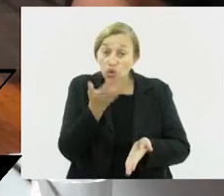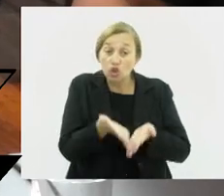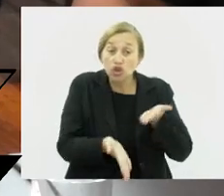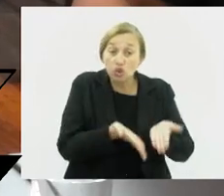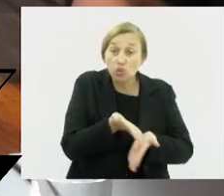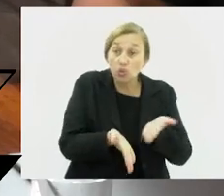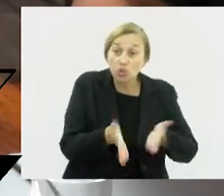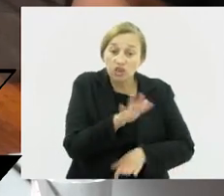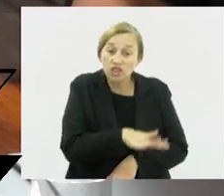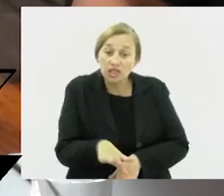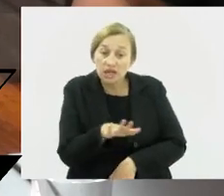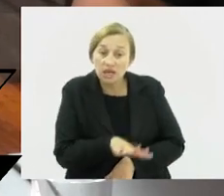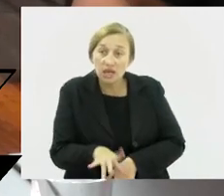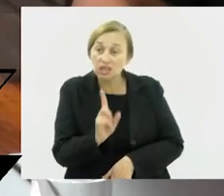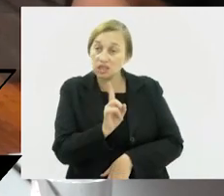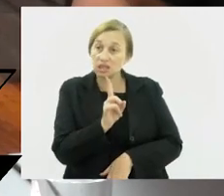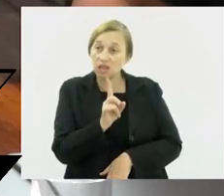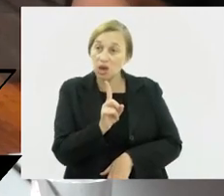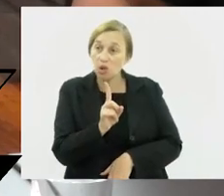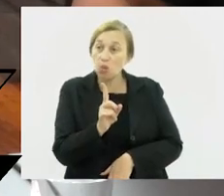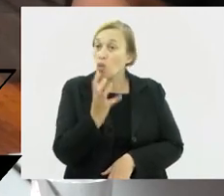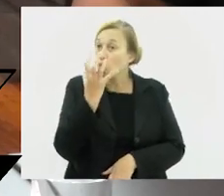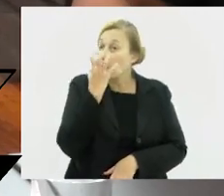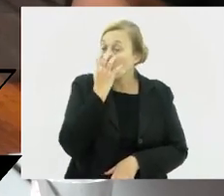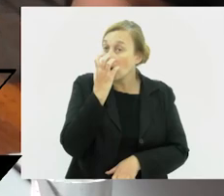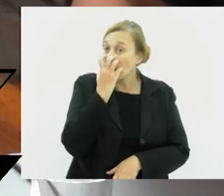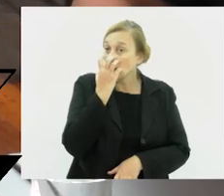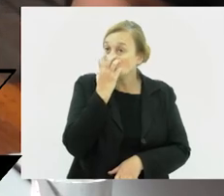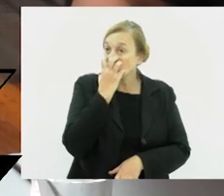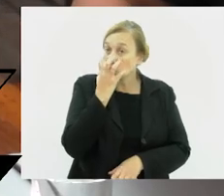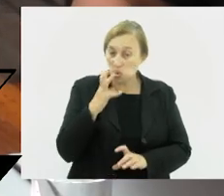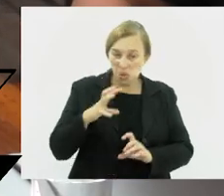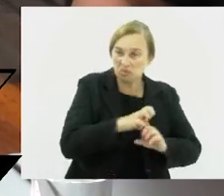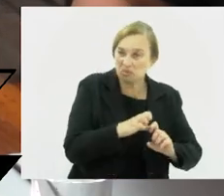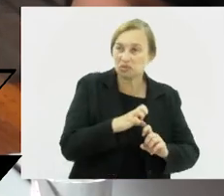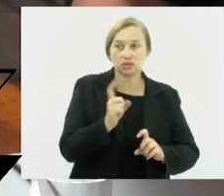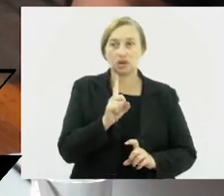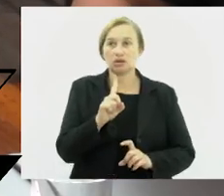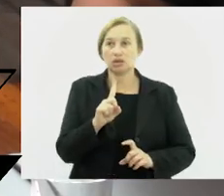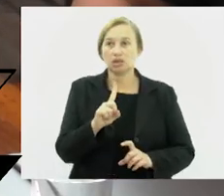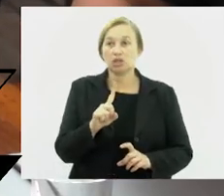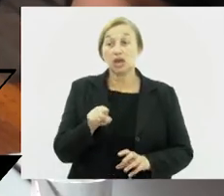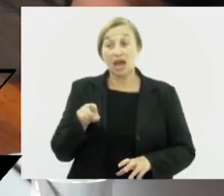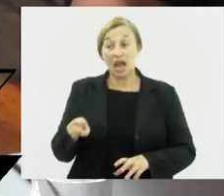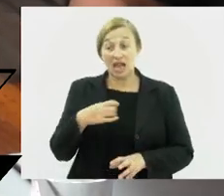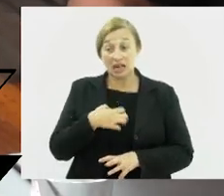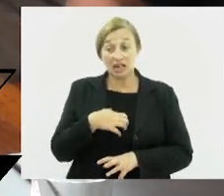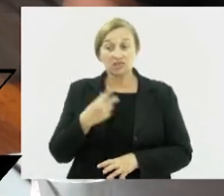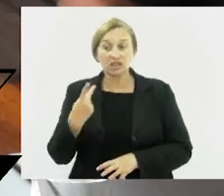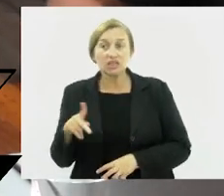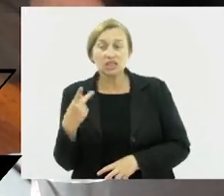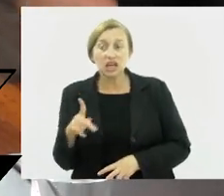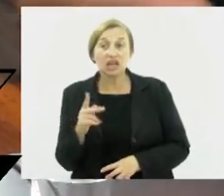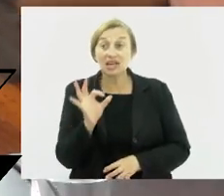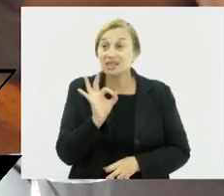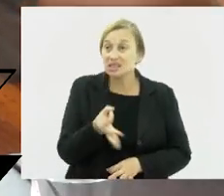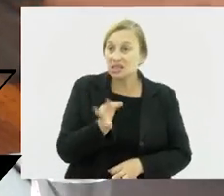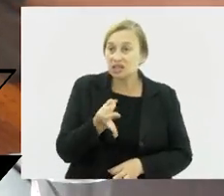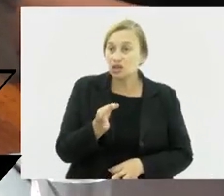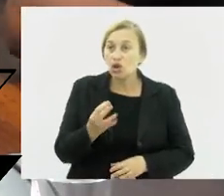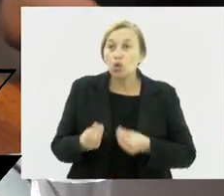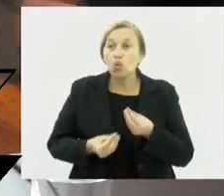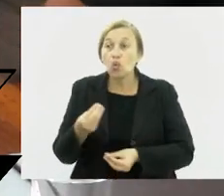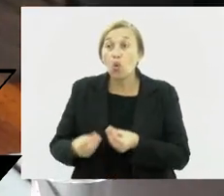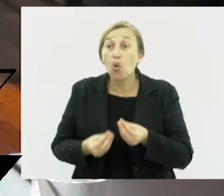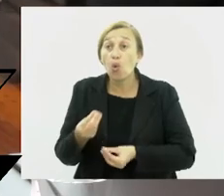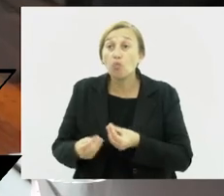cão dócil, e ele é um cão dócil. O que causa a agressividade é justamente a forma